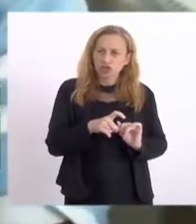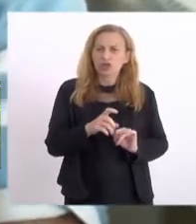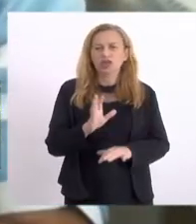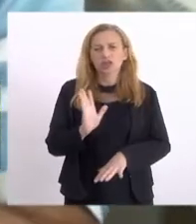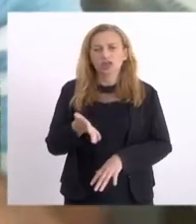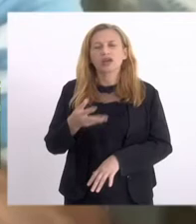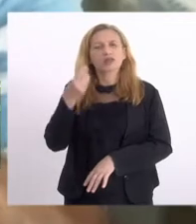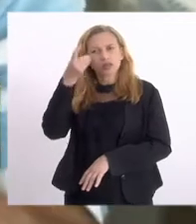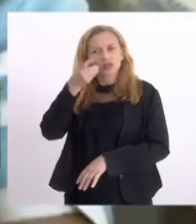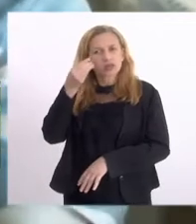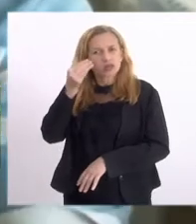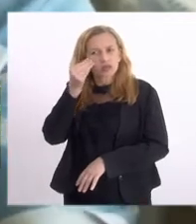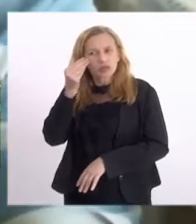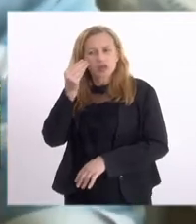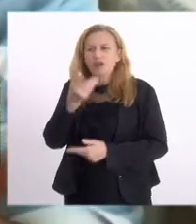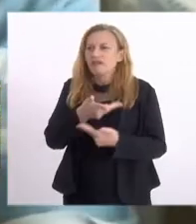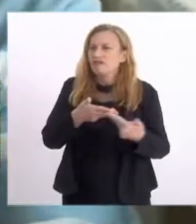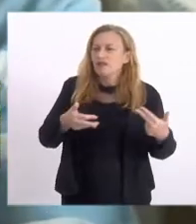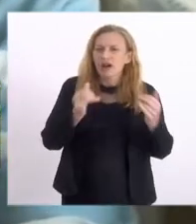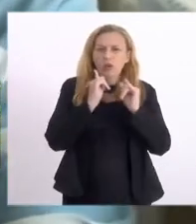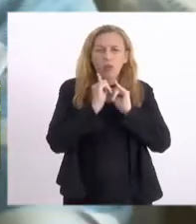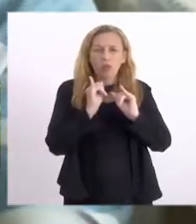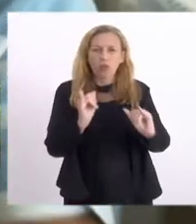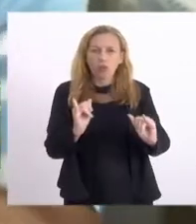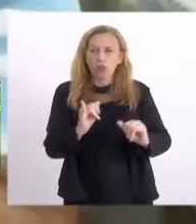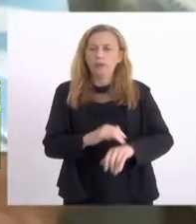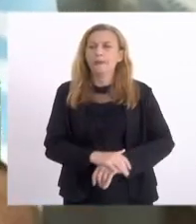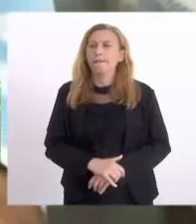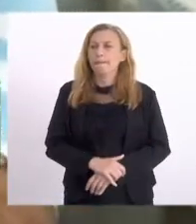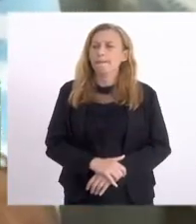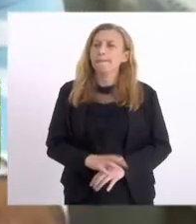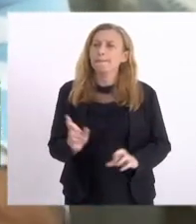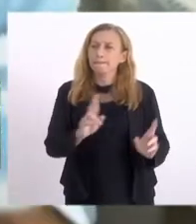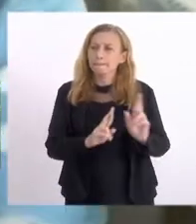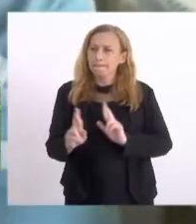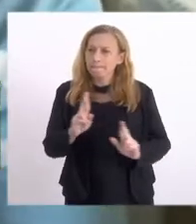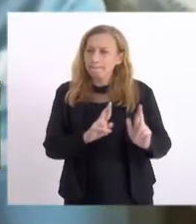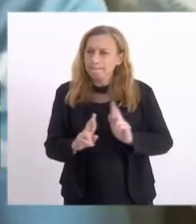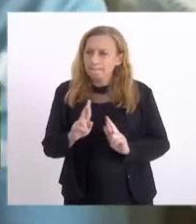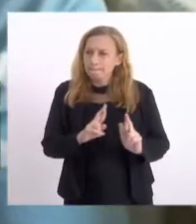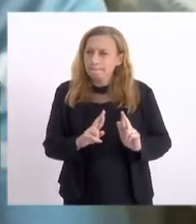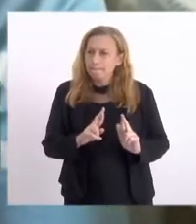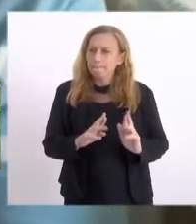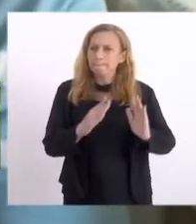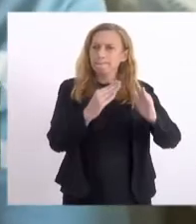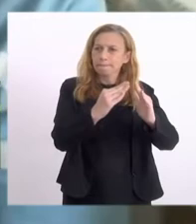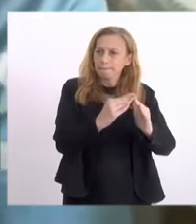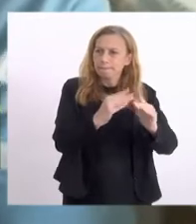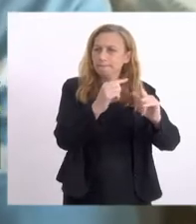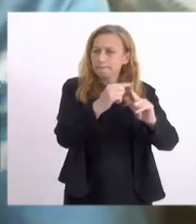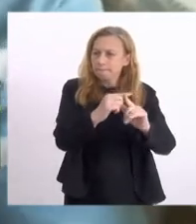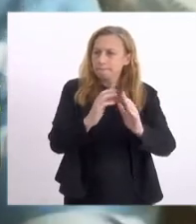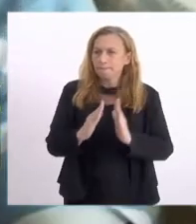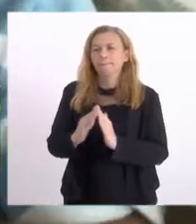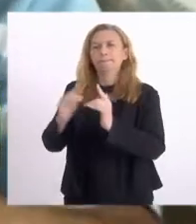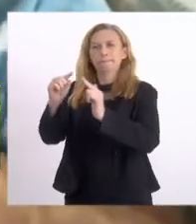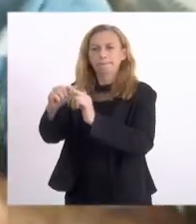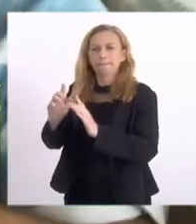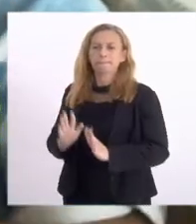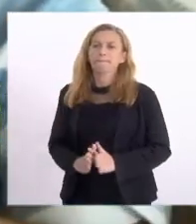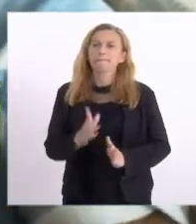Mônica, muitas declarações em relação às denominações. Né? Quando você